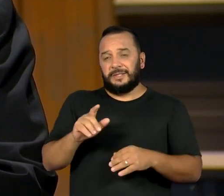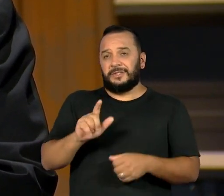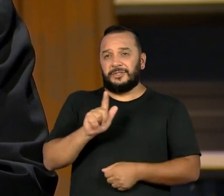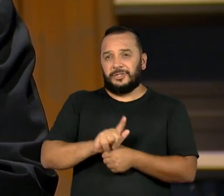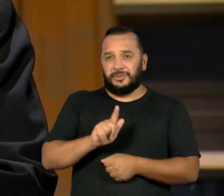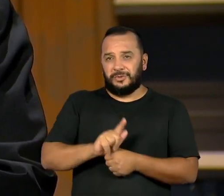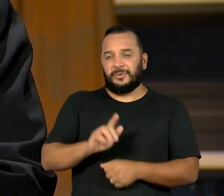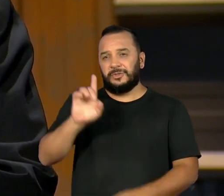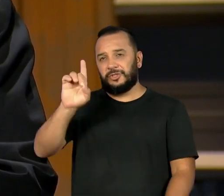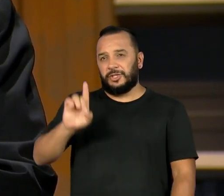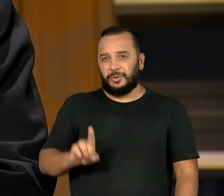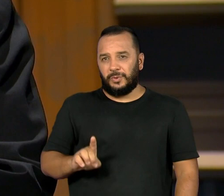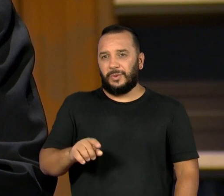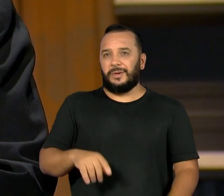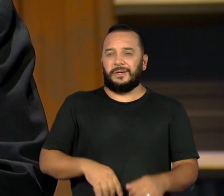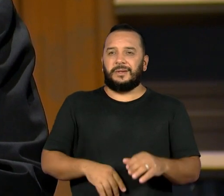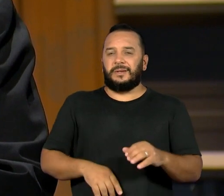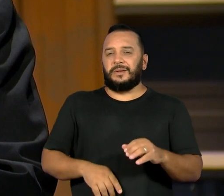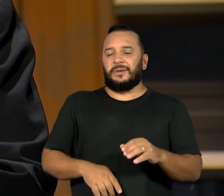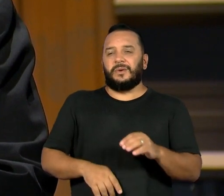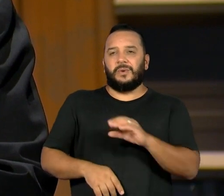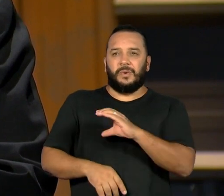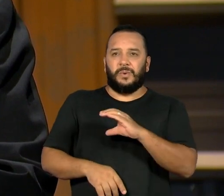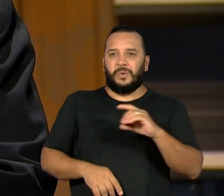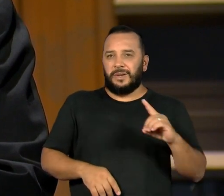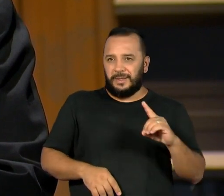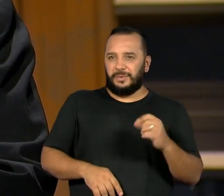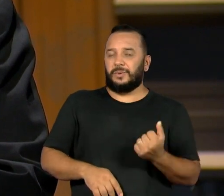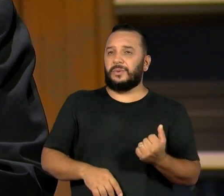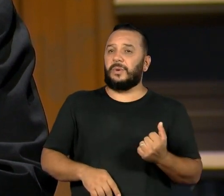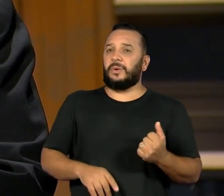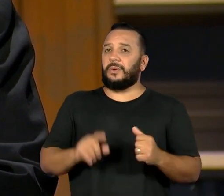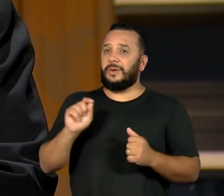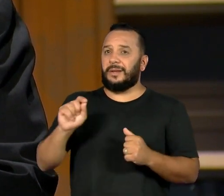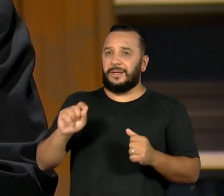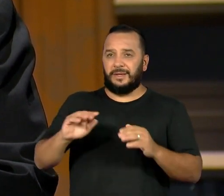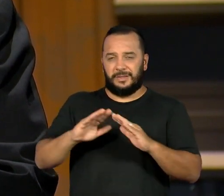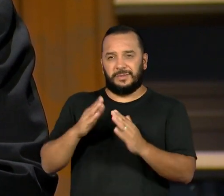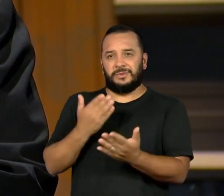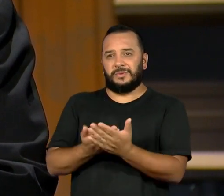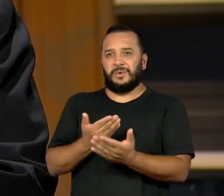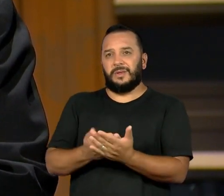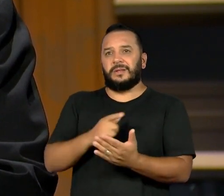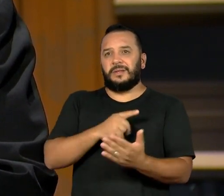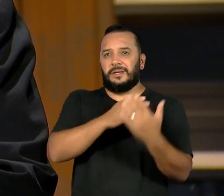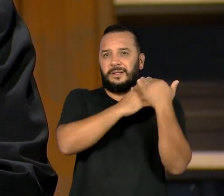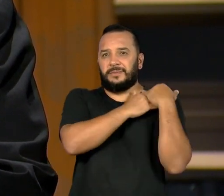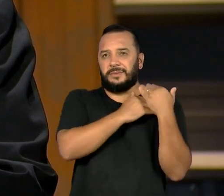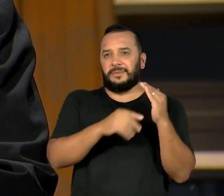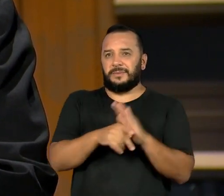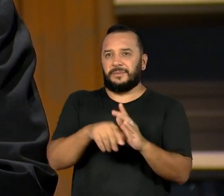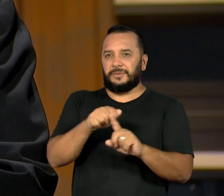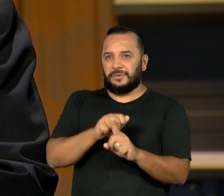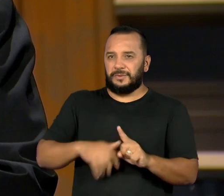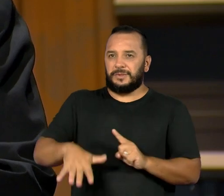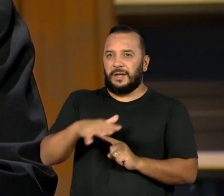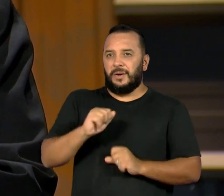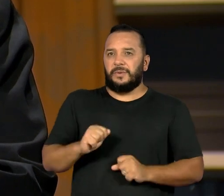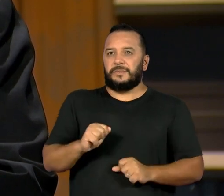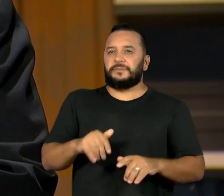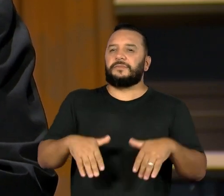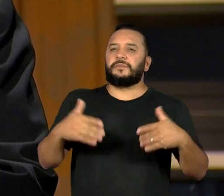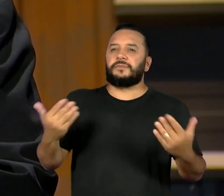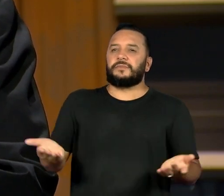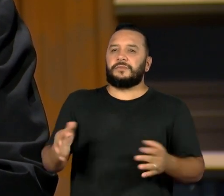diretor, do líder, da diretora, com relação ao que aquela escola tem que cumprir como papel social. Né? Qual é o